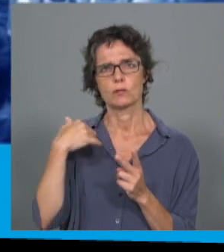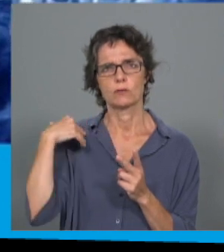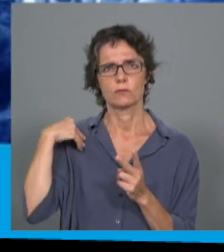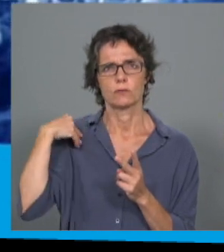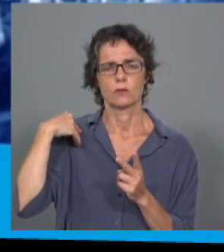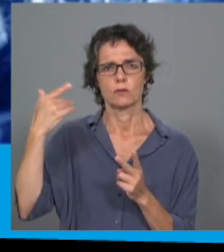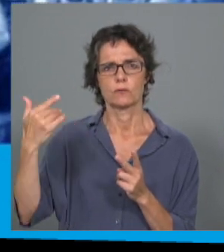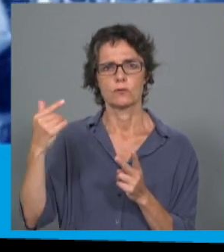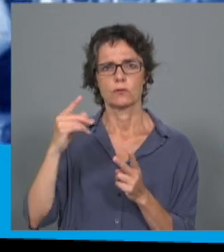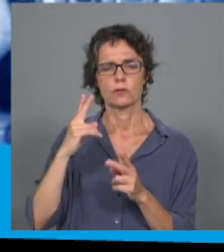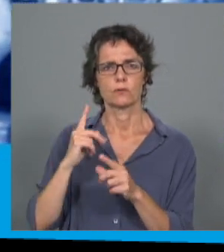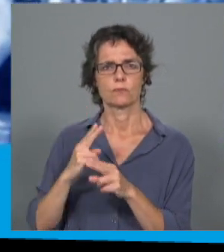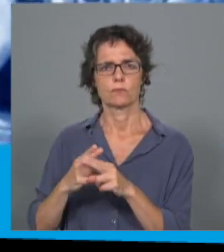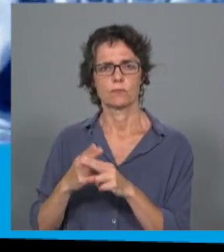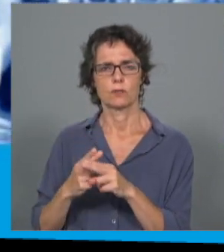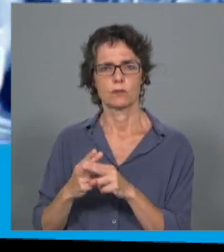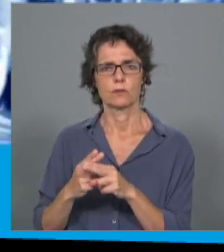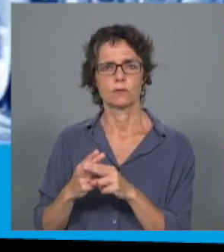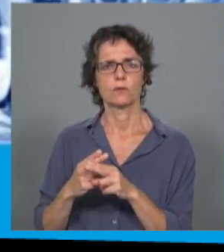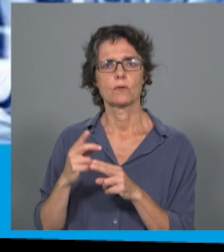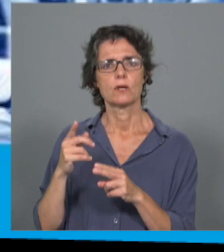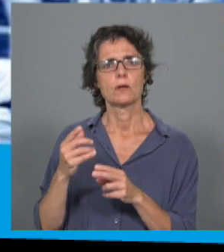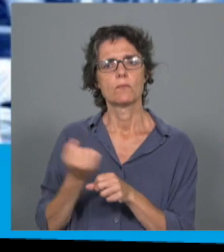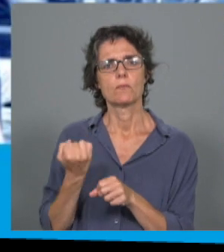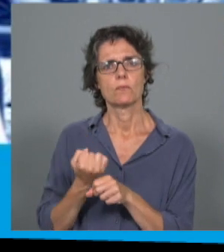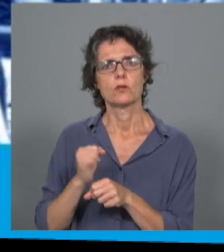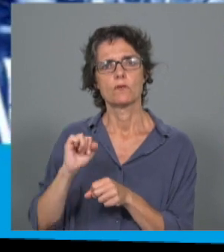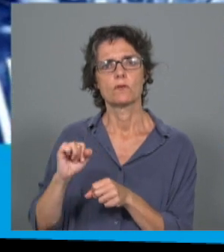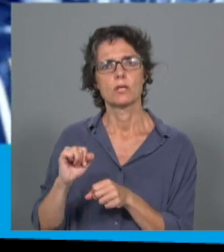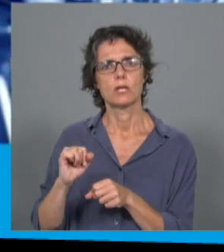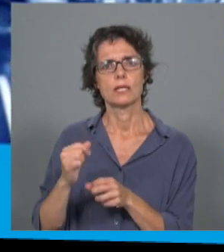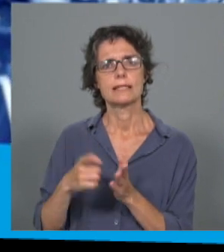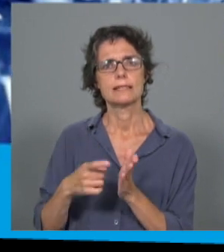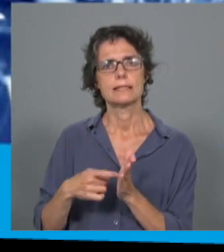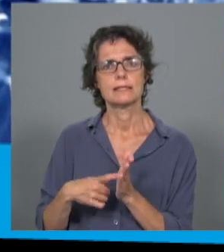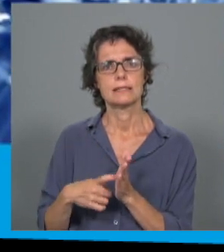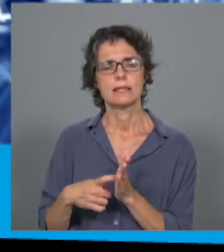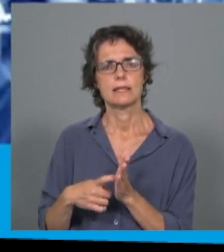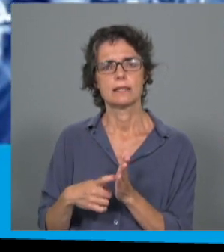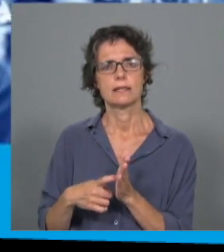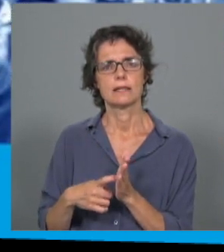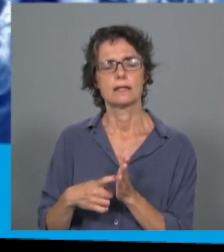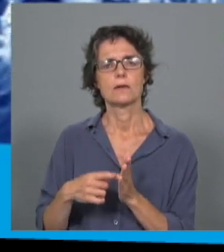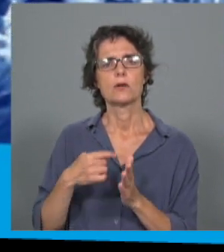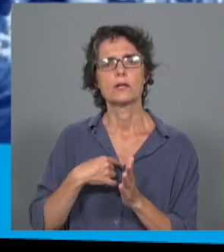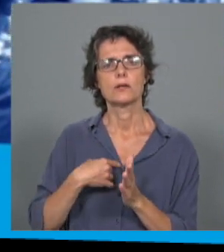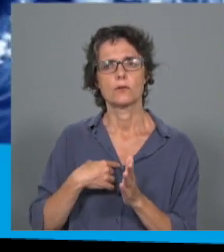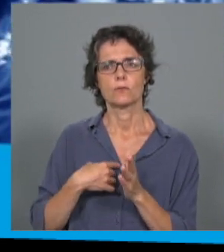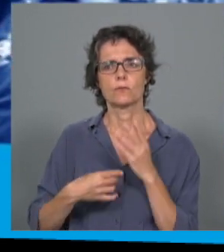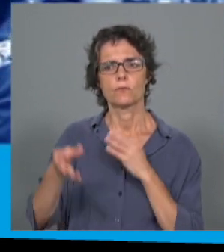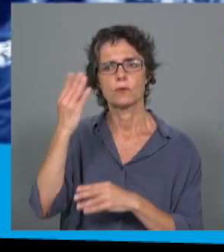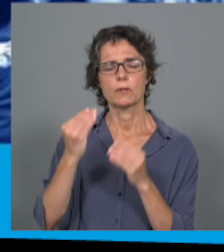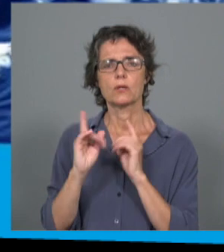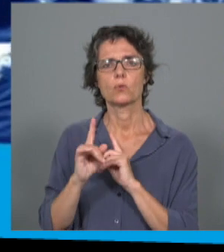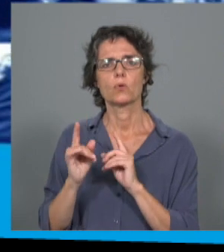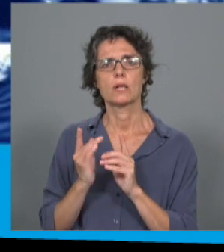Igreja. E sobretudo para partilhar aquilo que eu vou aprendendo com o povo de Deus, e já o fiz também